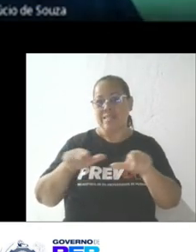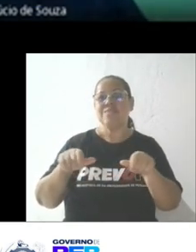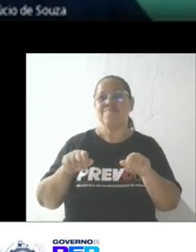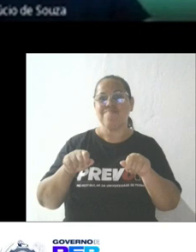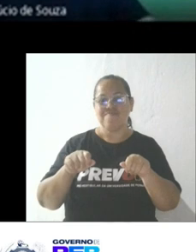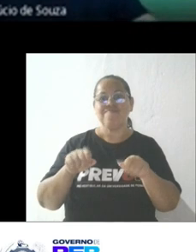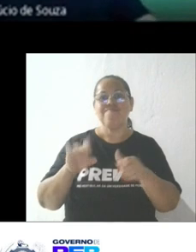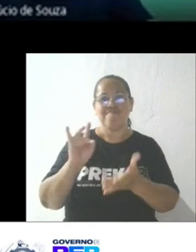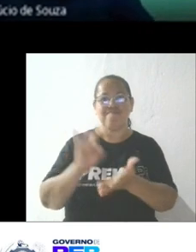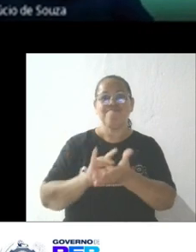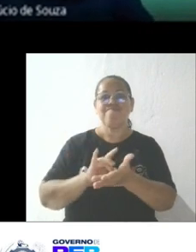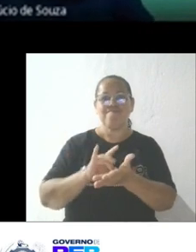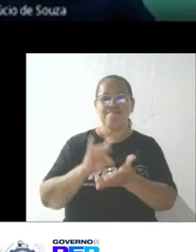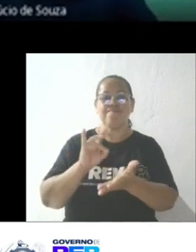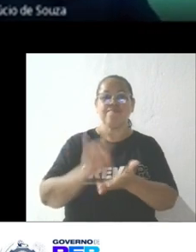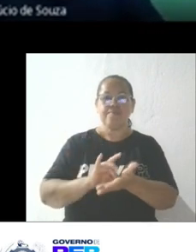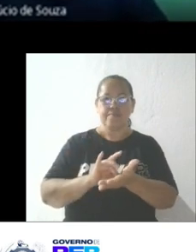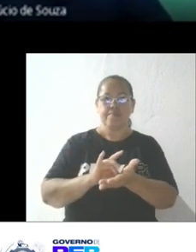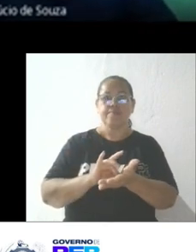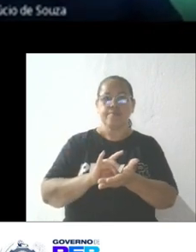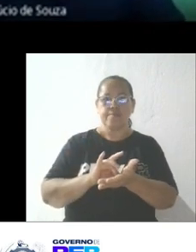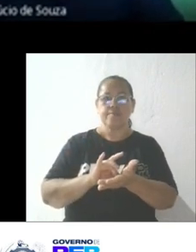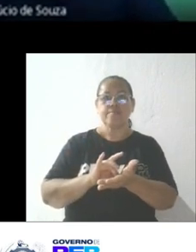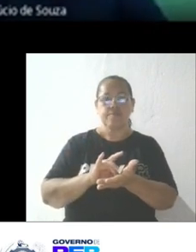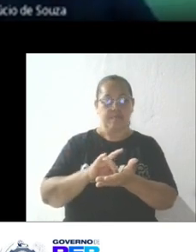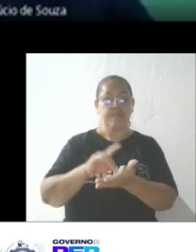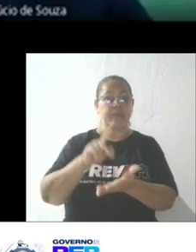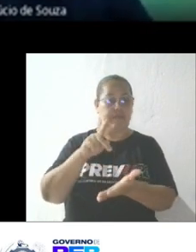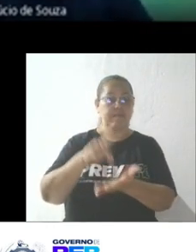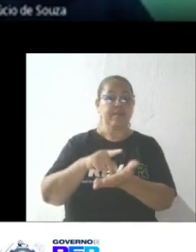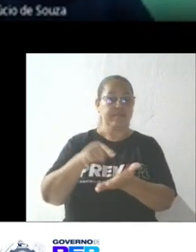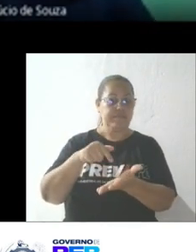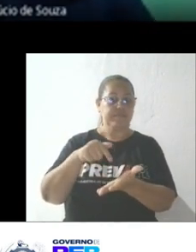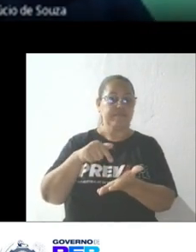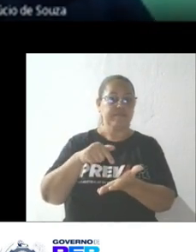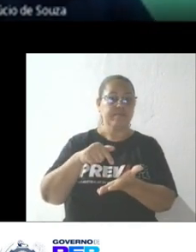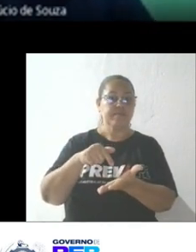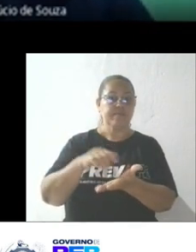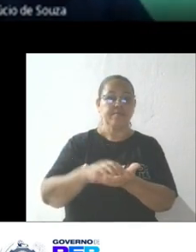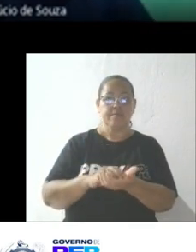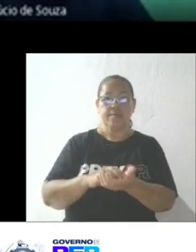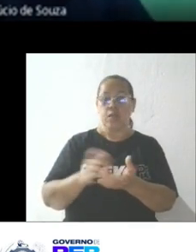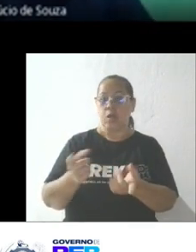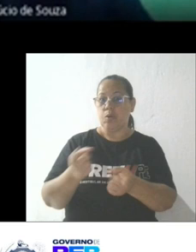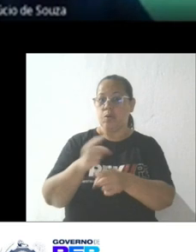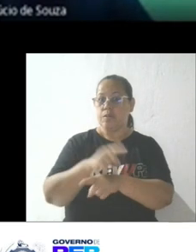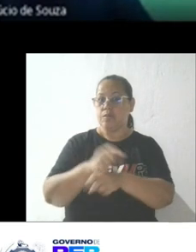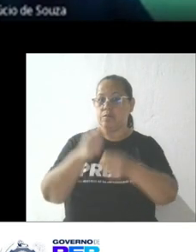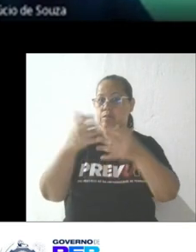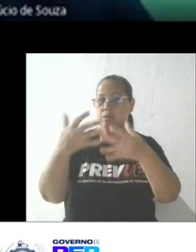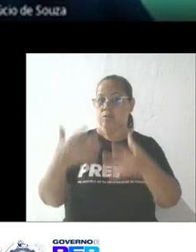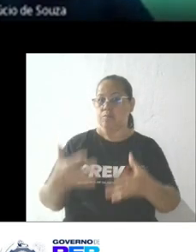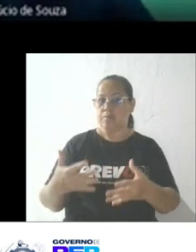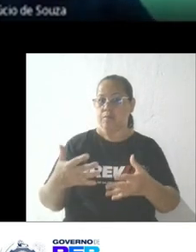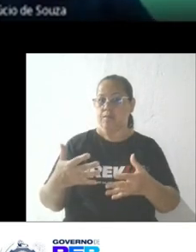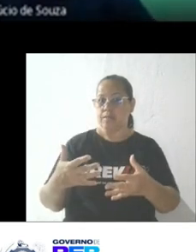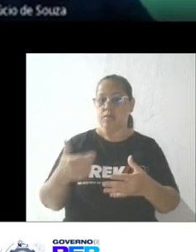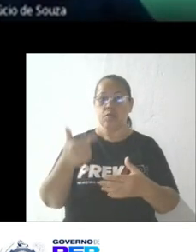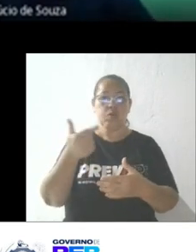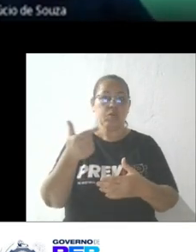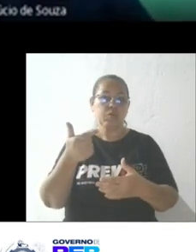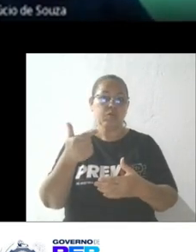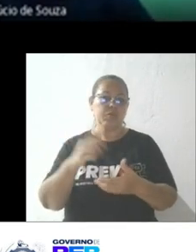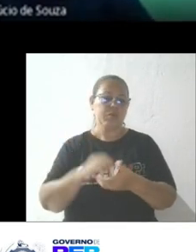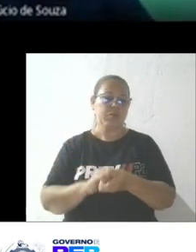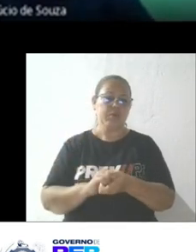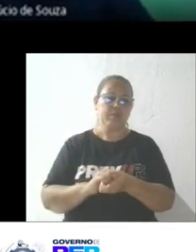verdadeiro esse aí é o contrário do que diz a afirmativa dois o Estado agregador o Estado